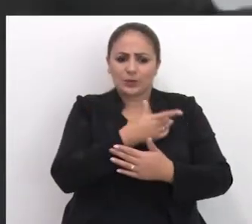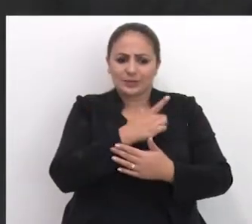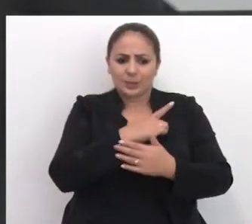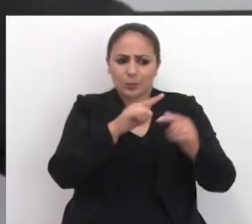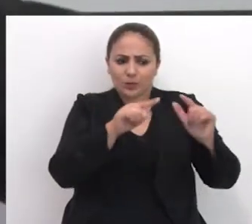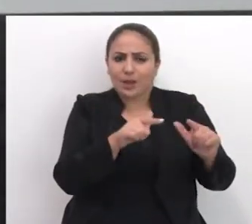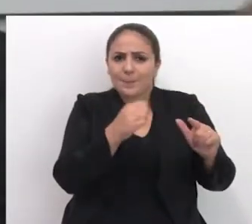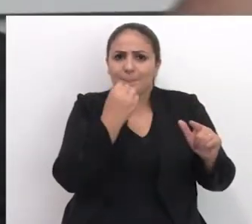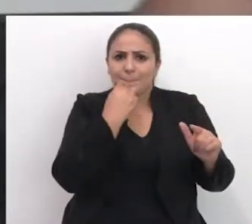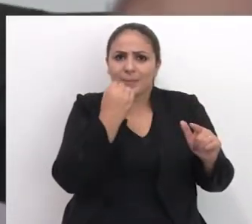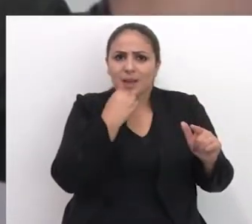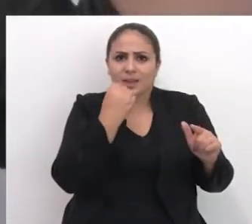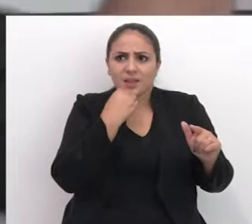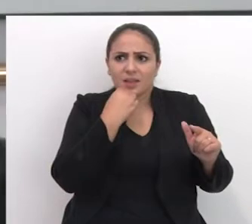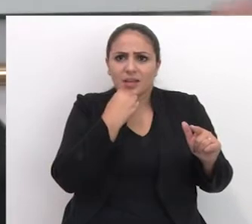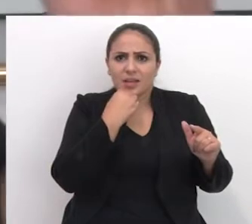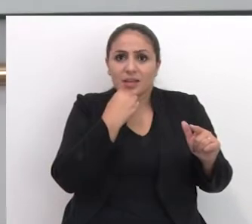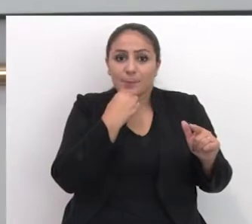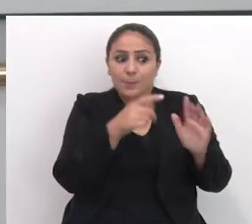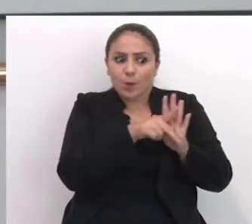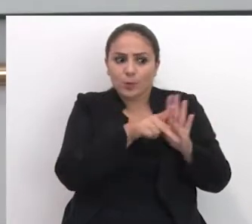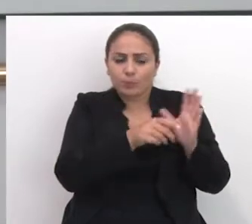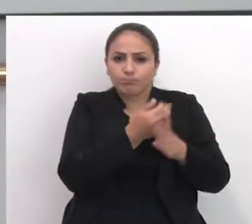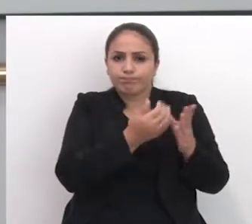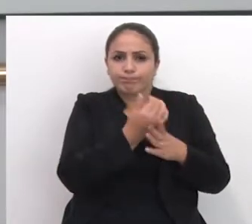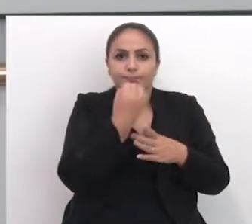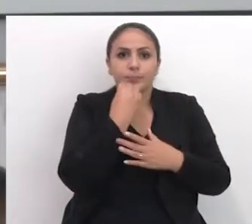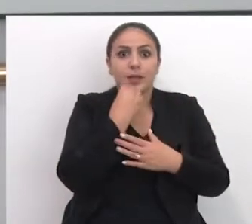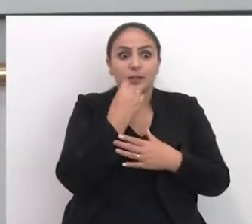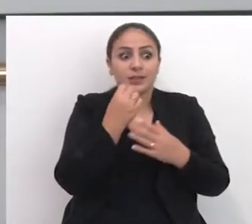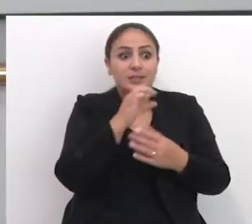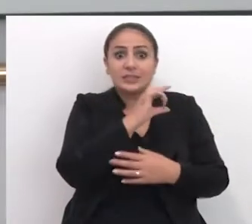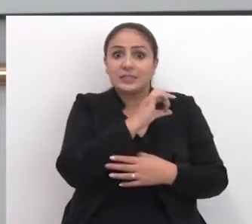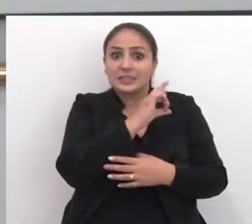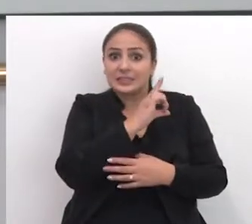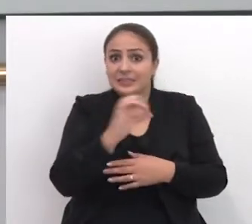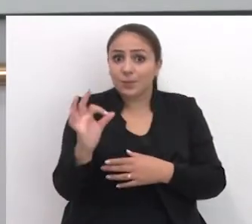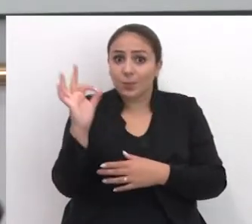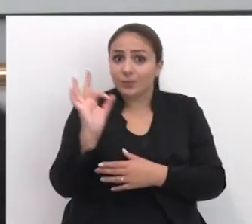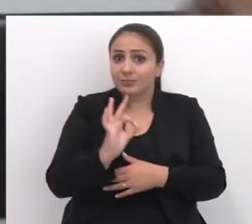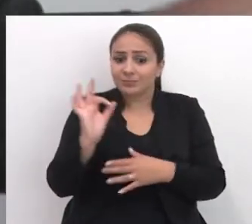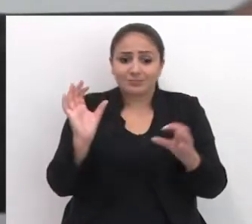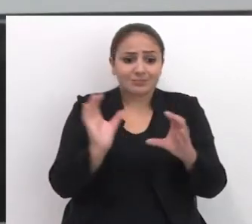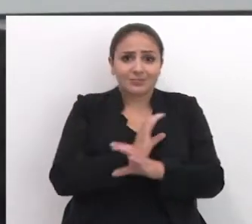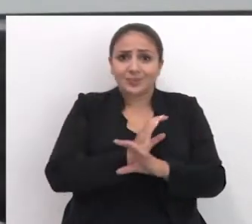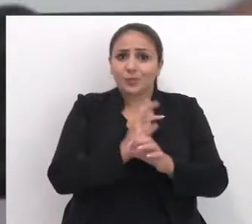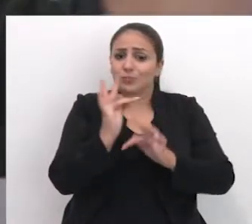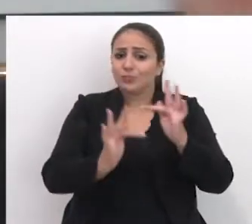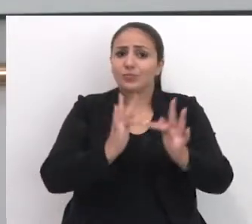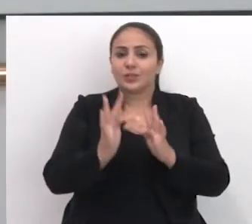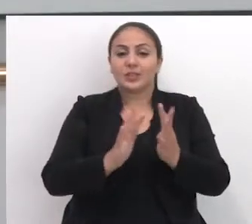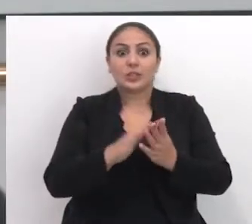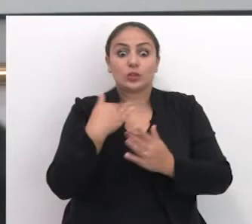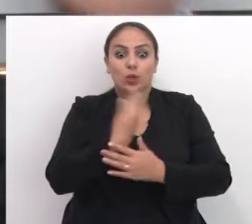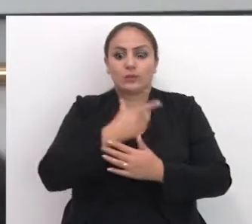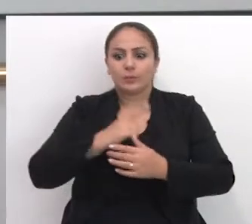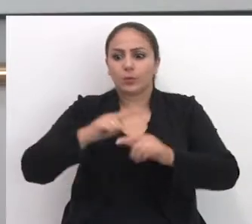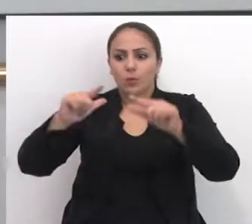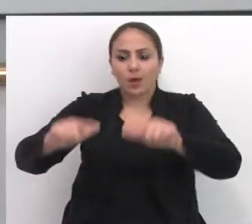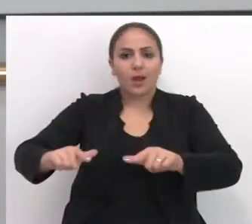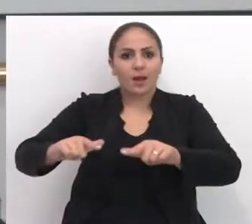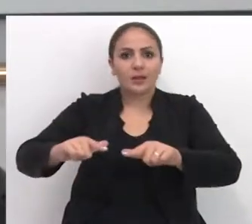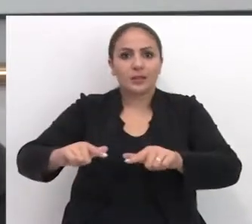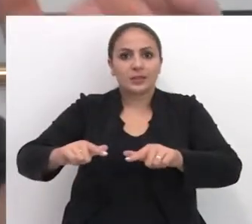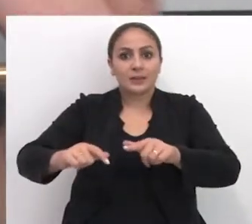lá um britador 100% inteiro funcionando. O que eu quero mostrar é que nós temos lá uma pedreira, uma das